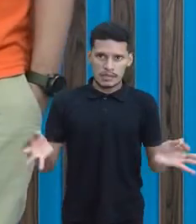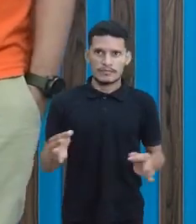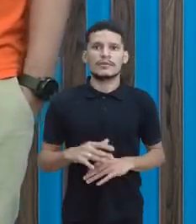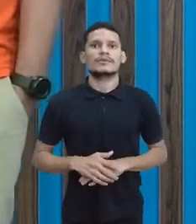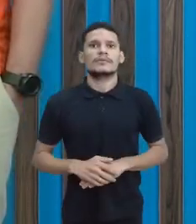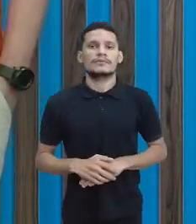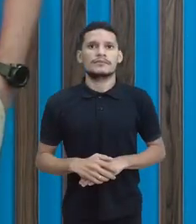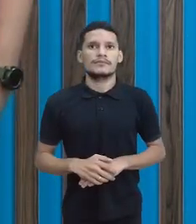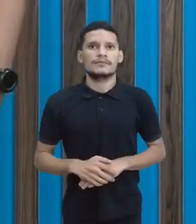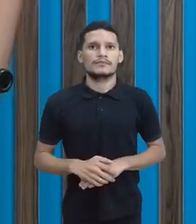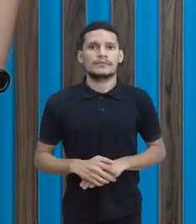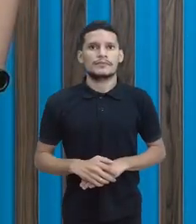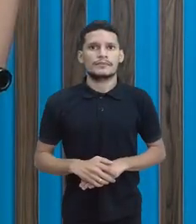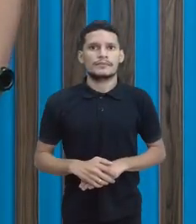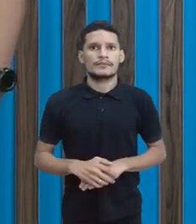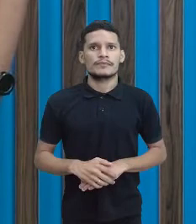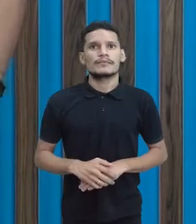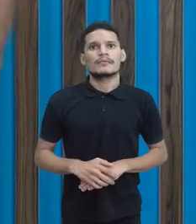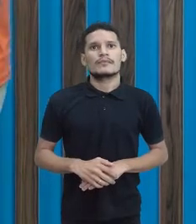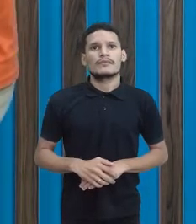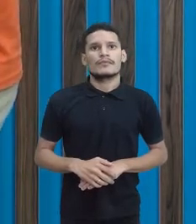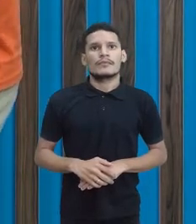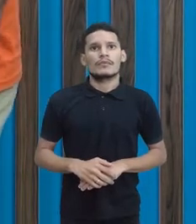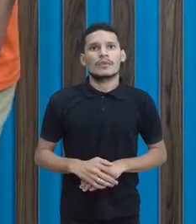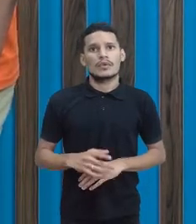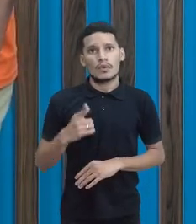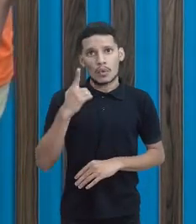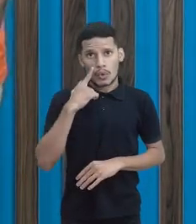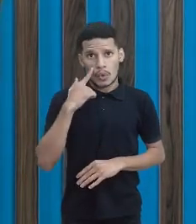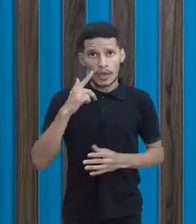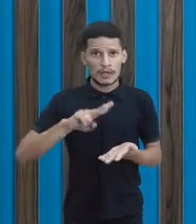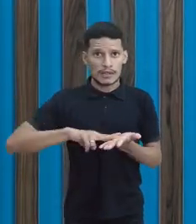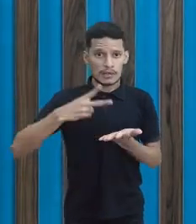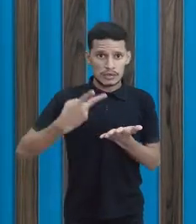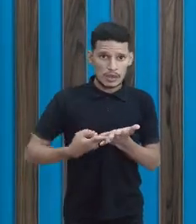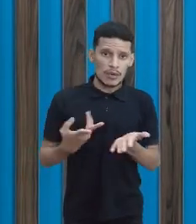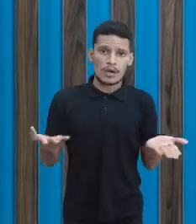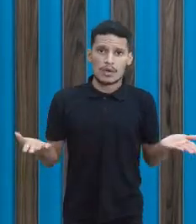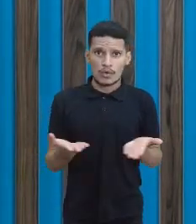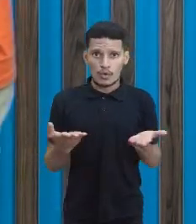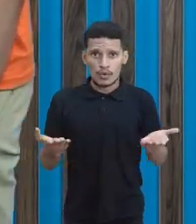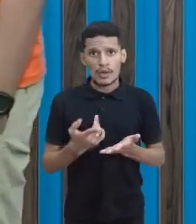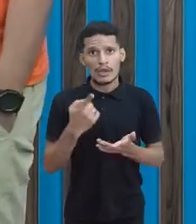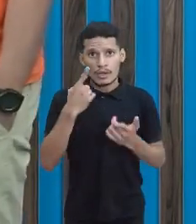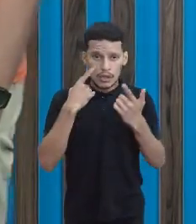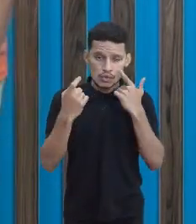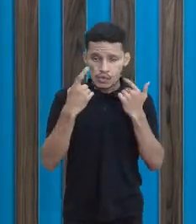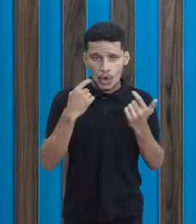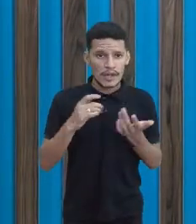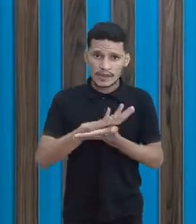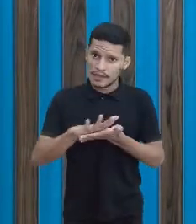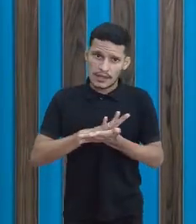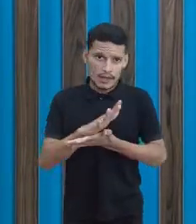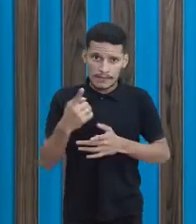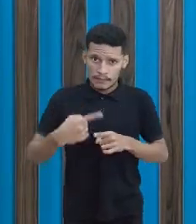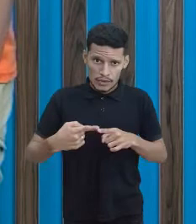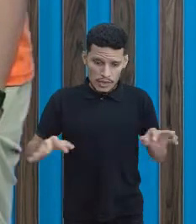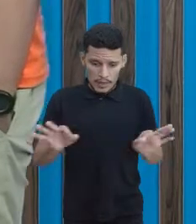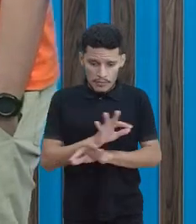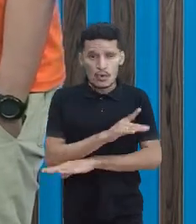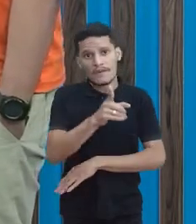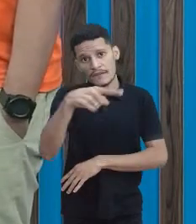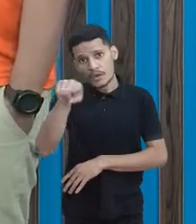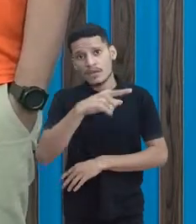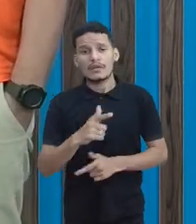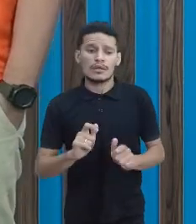passado. Próximo aqui, vamos ver. Ah, tá, a tradução, né? Tá aí, ó. Não chore porque isso acabou. Como eu falei para vocês, ó, sorria